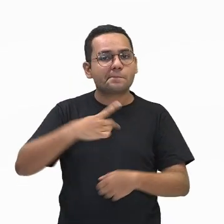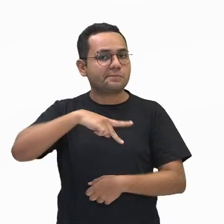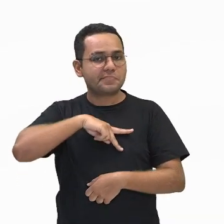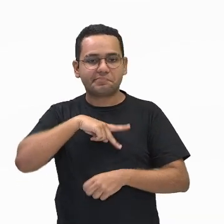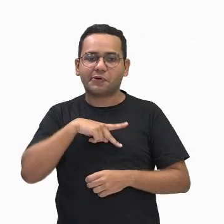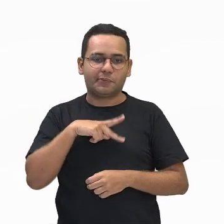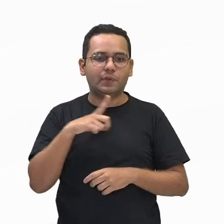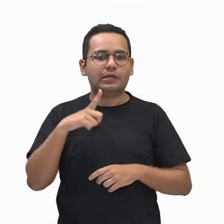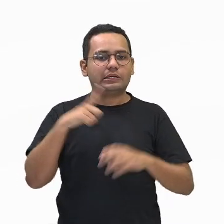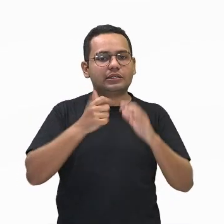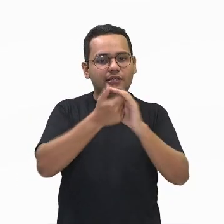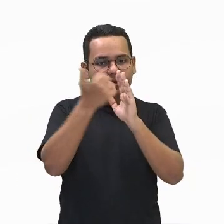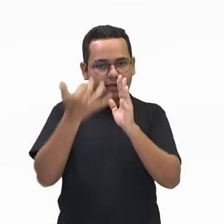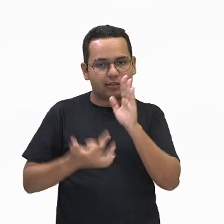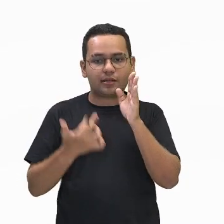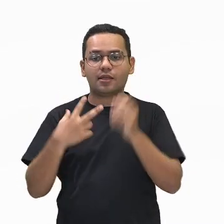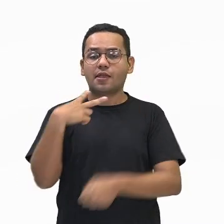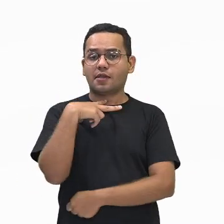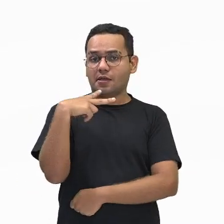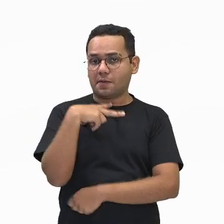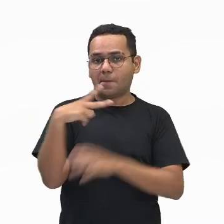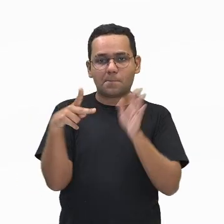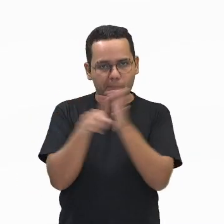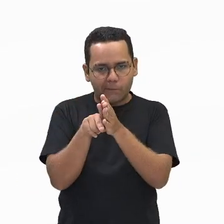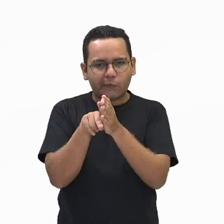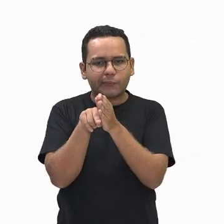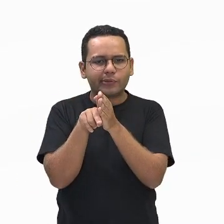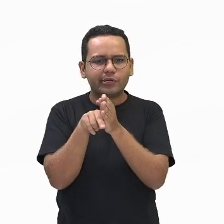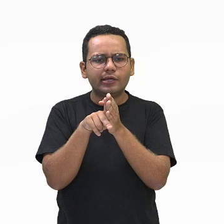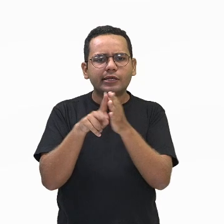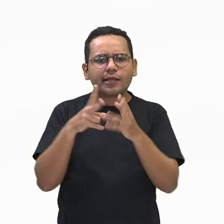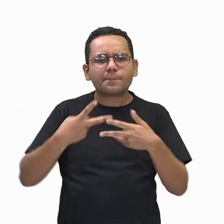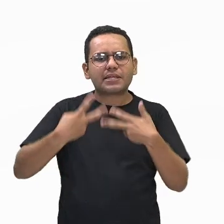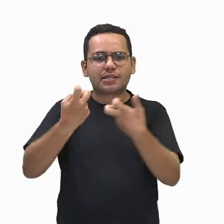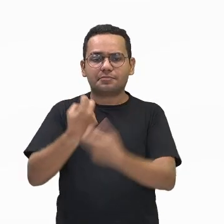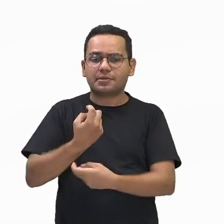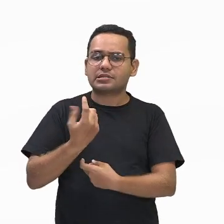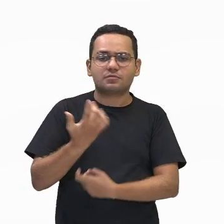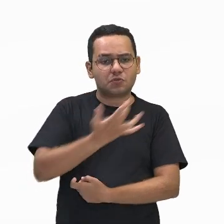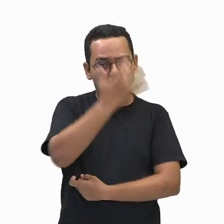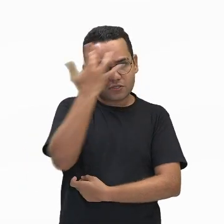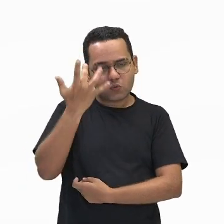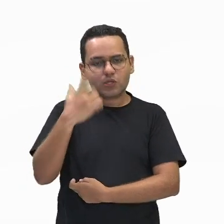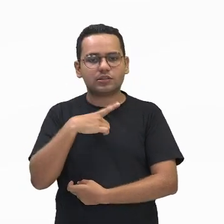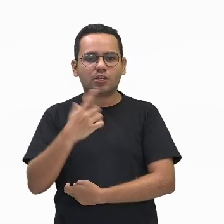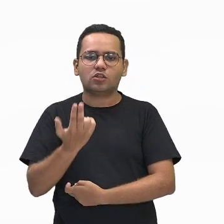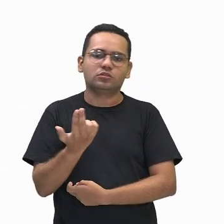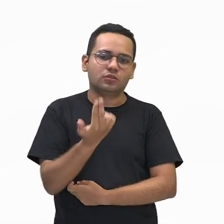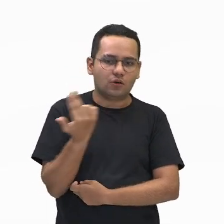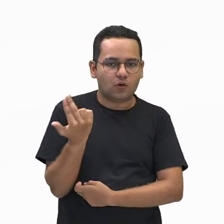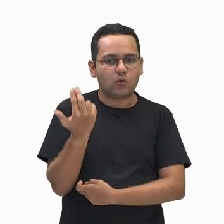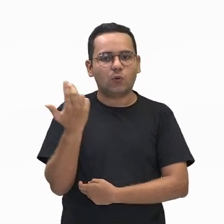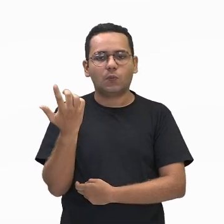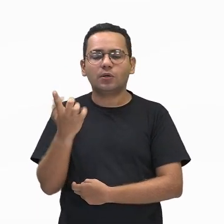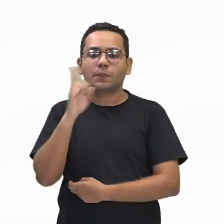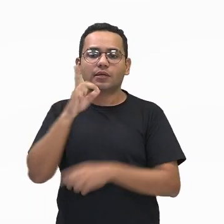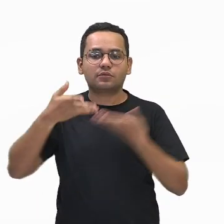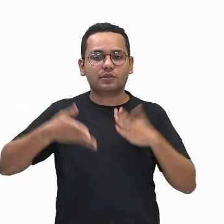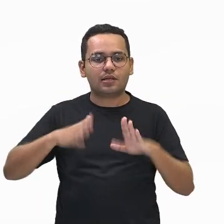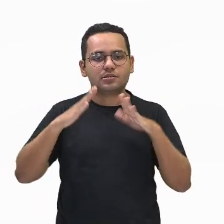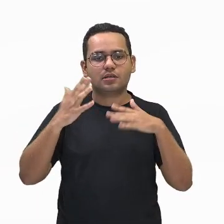de caracteres particulares que identificam uma pessoa, como nome, data de nascimento,